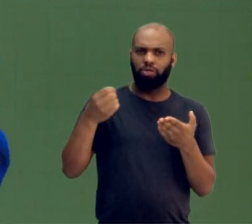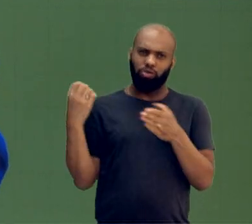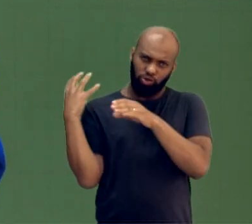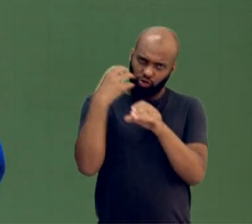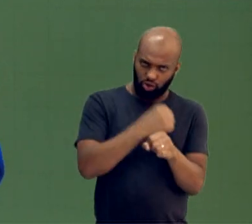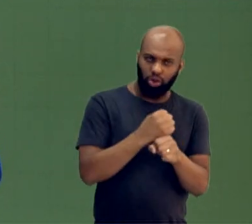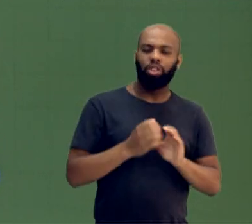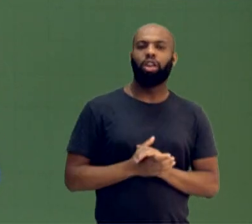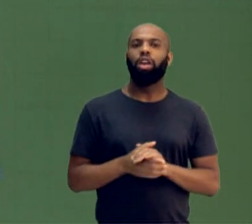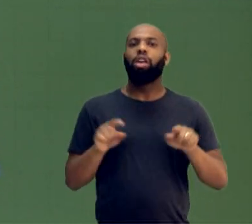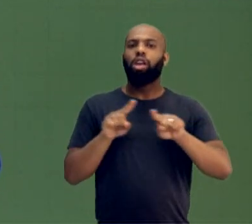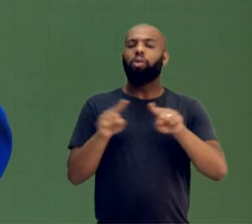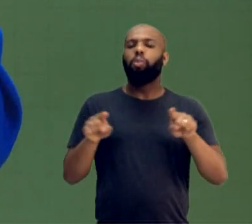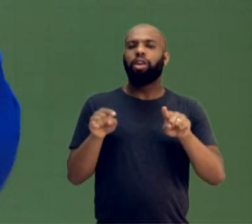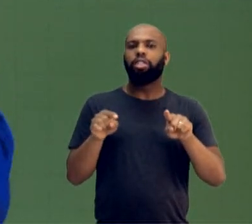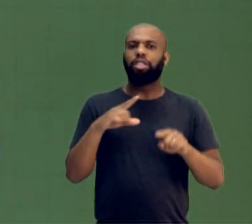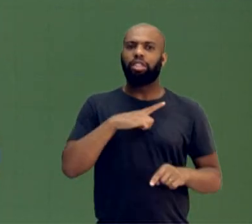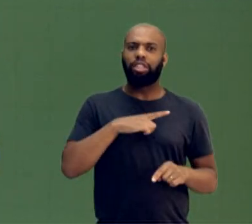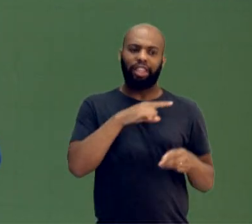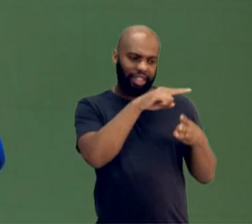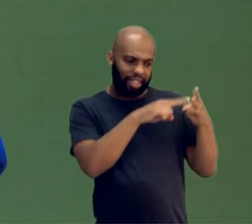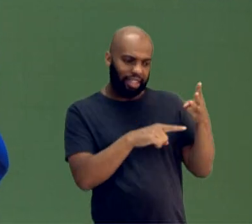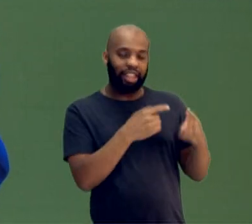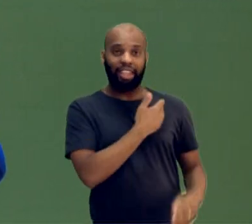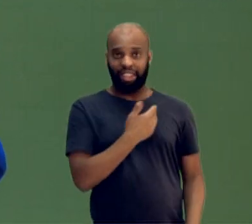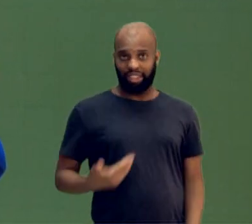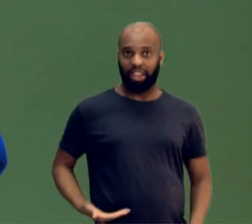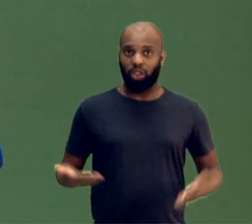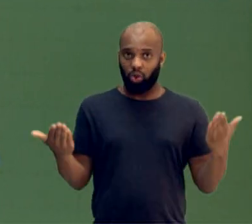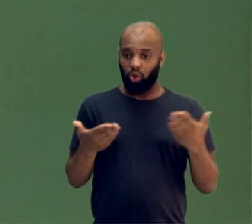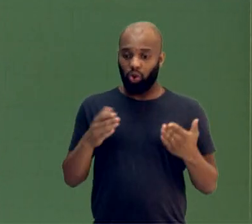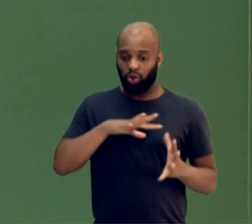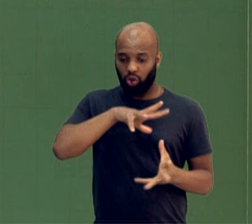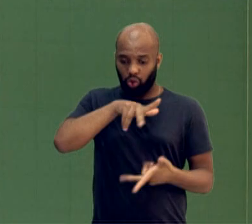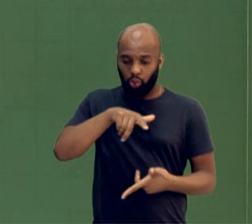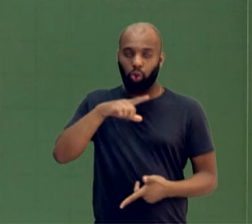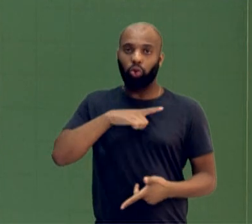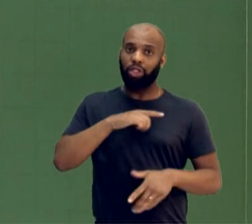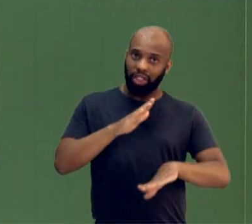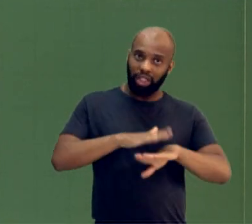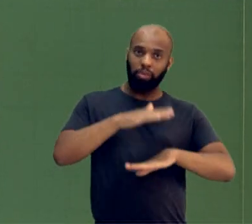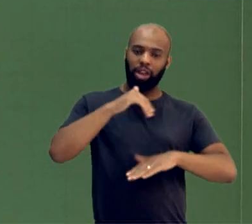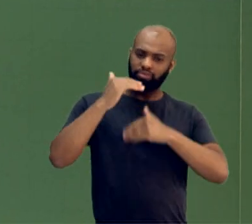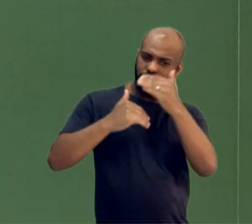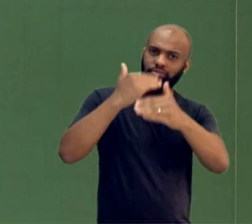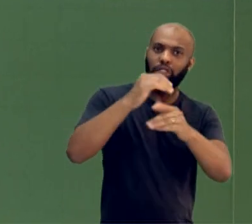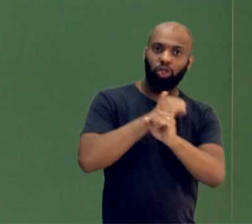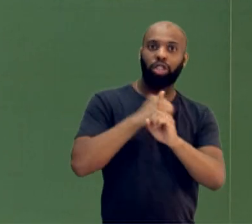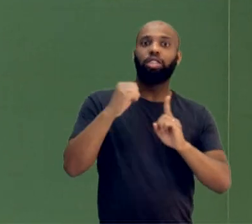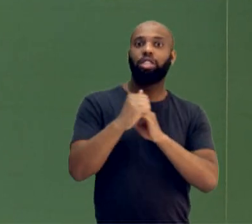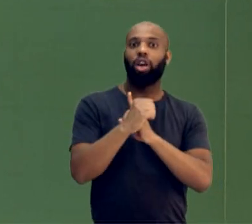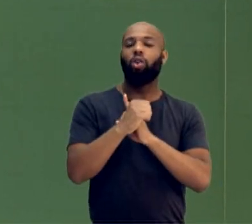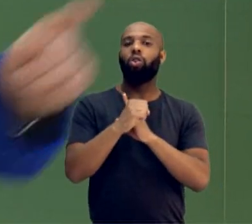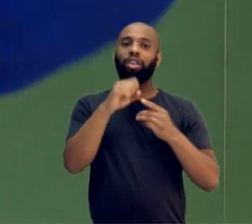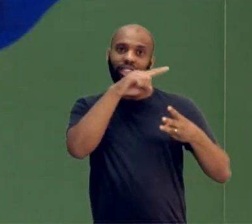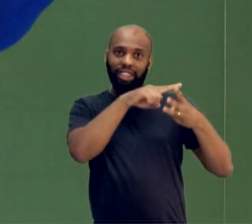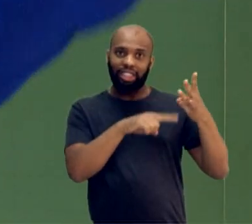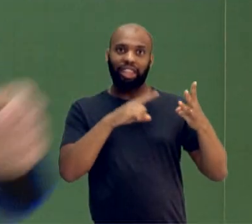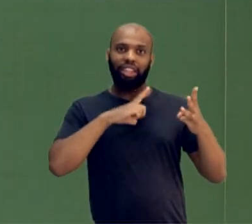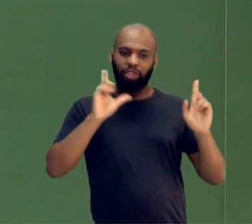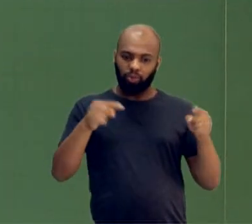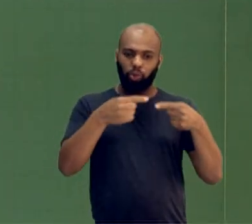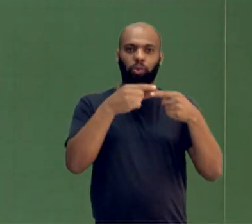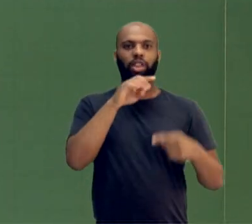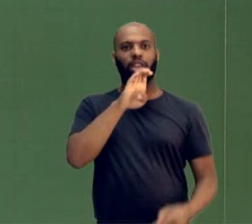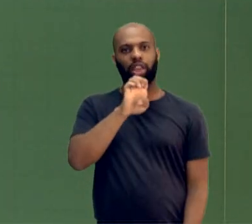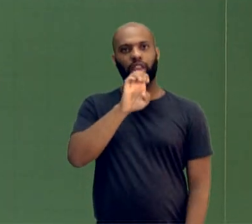né, os três estados hoje do mundo com maior índice de desenvolvimento social, os três são